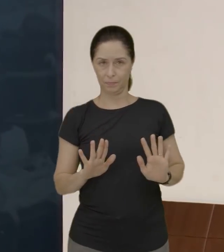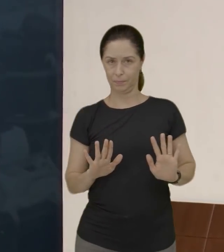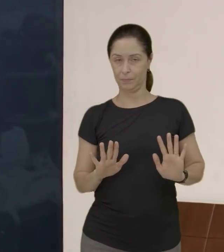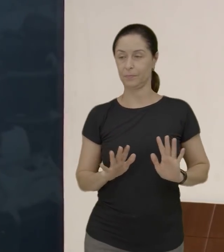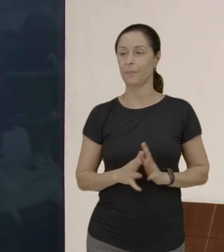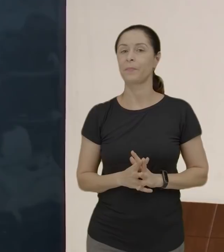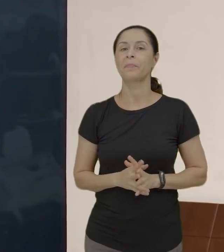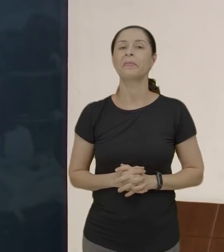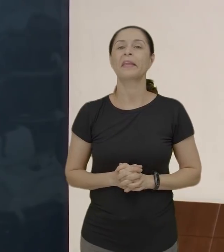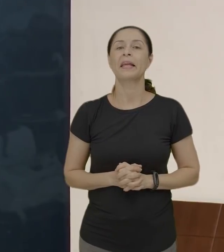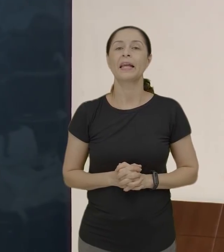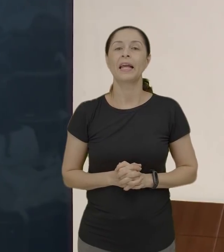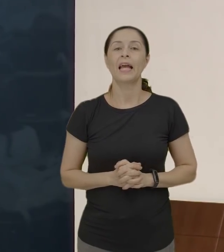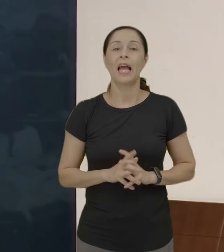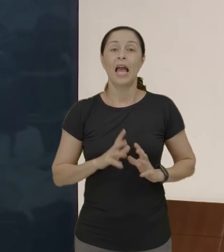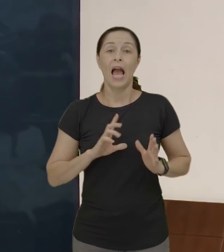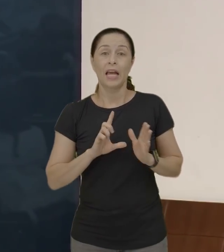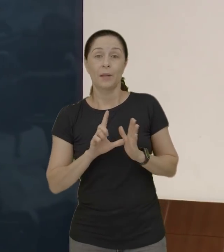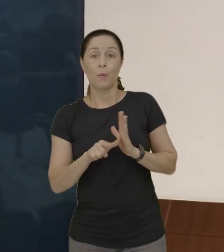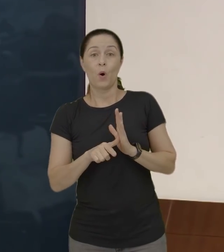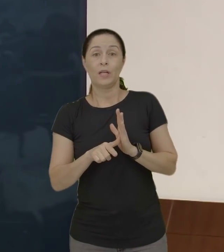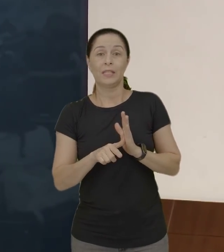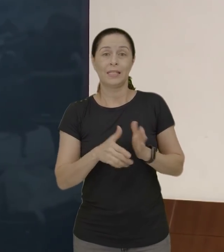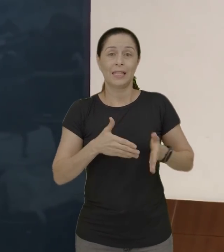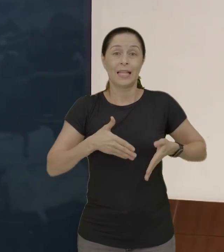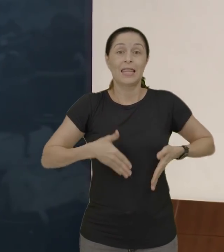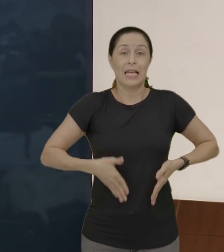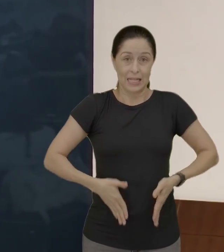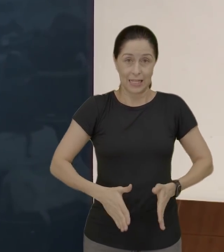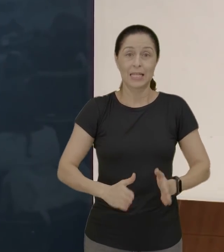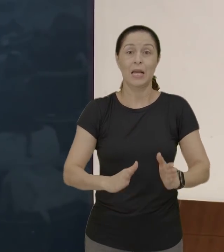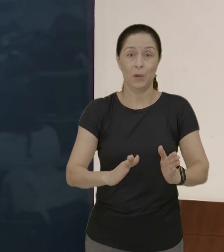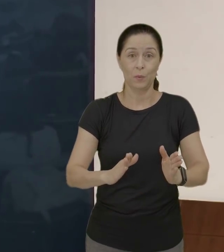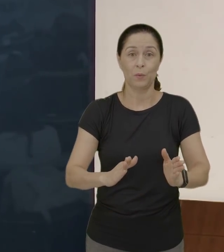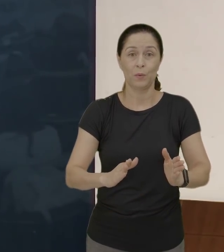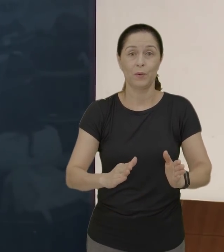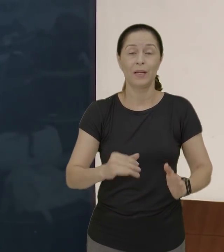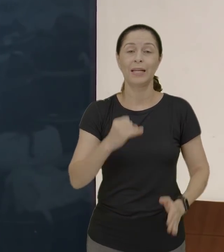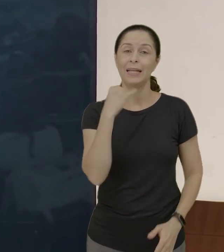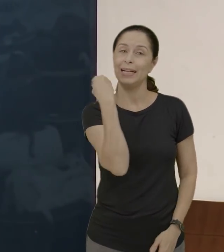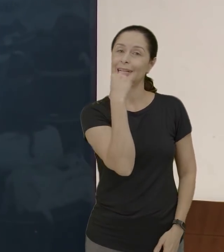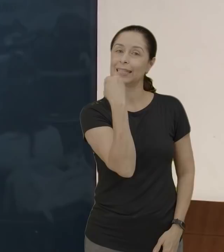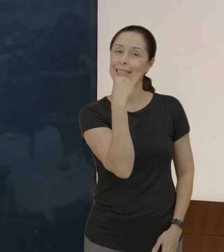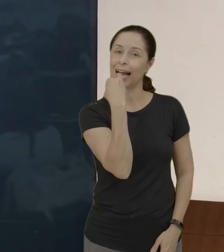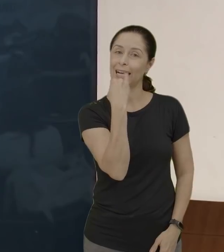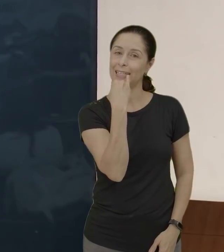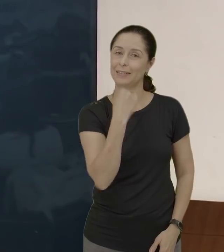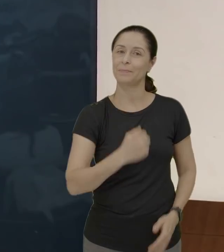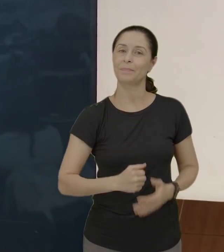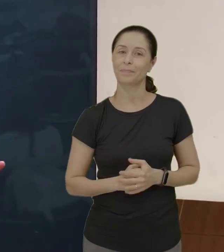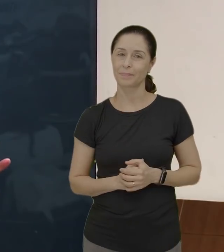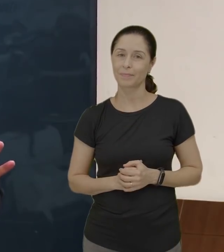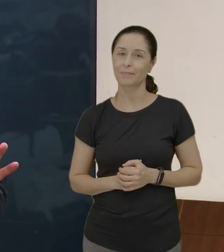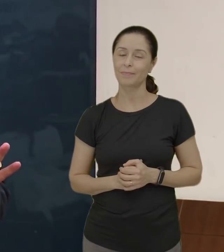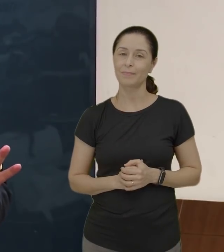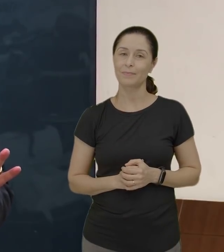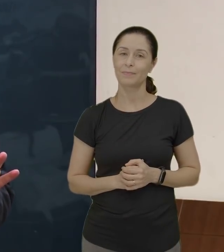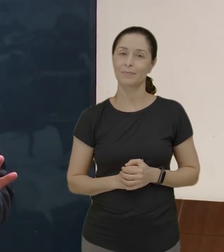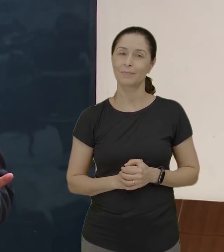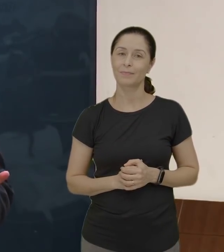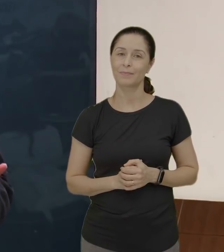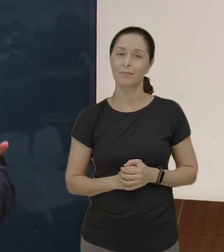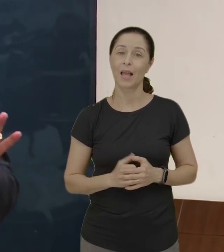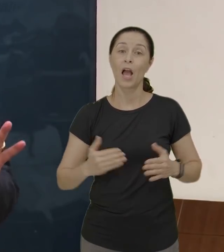anos tem o Ismael nesse tempo? 14 anos. 14 anos. Diz a Bíblia que quando o